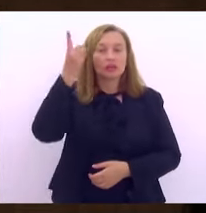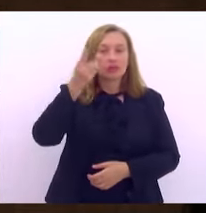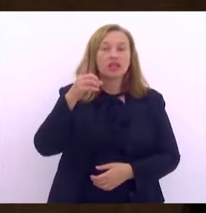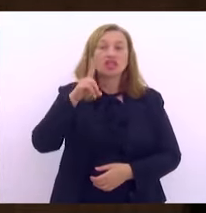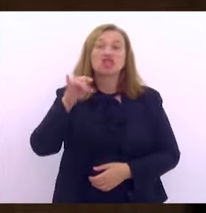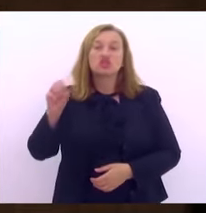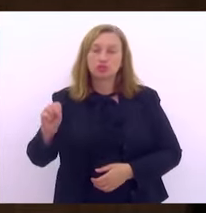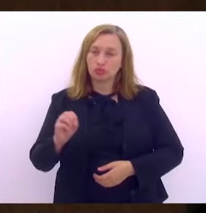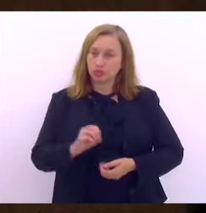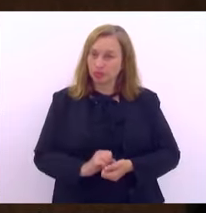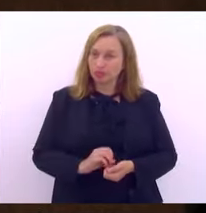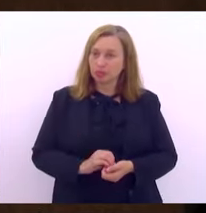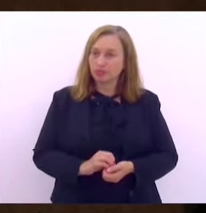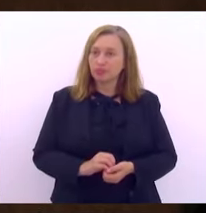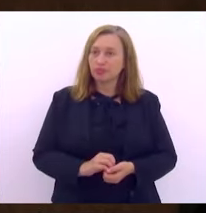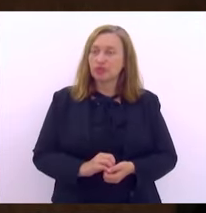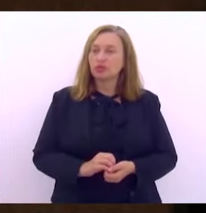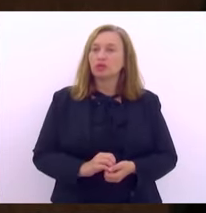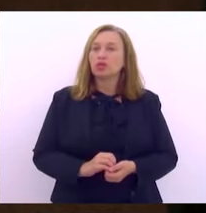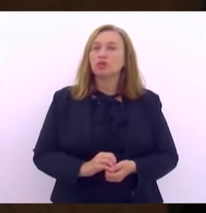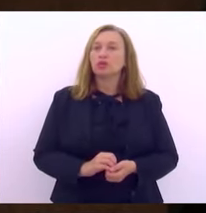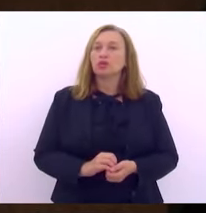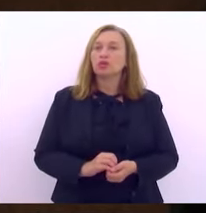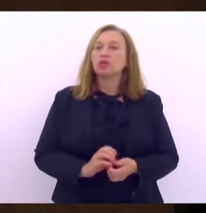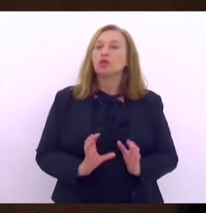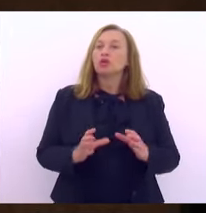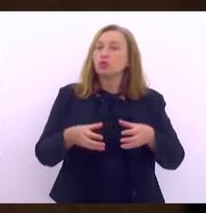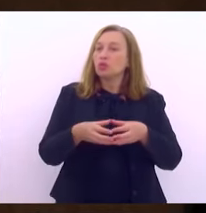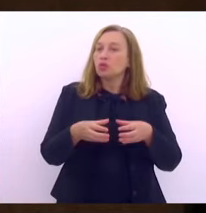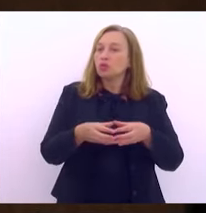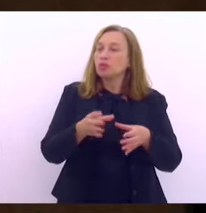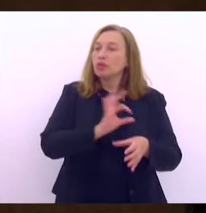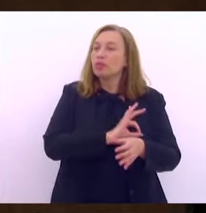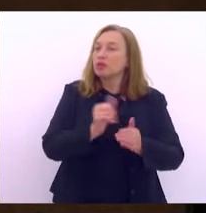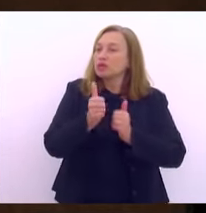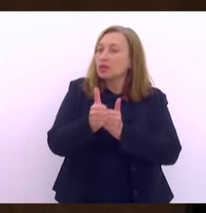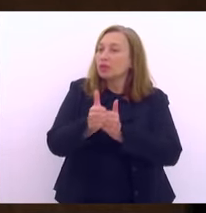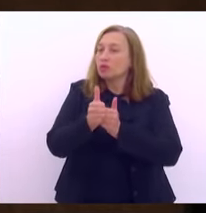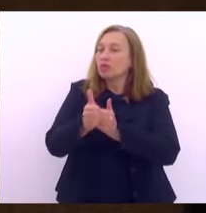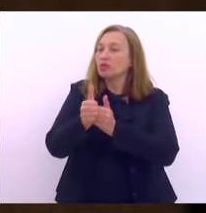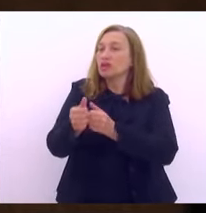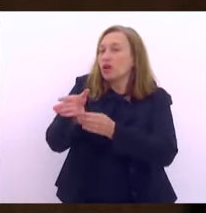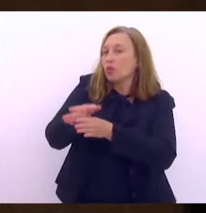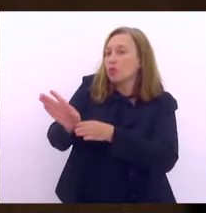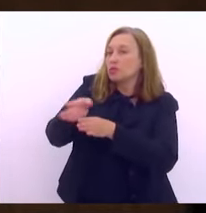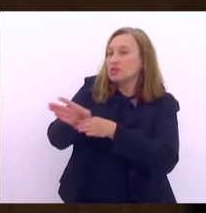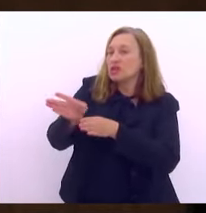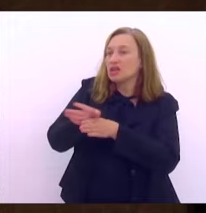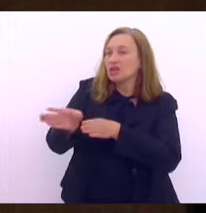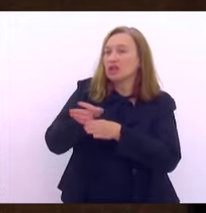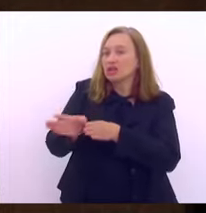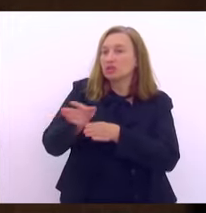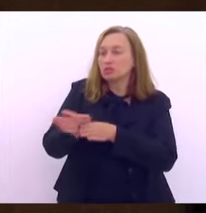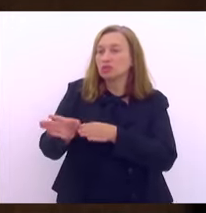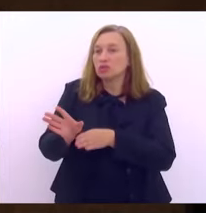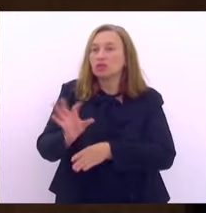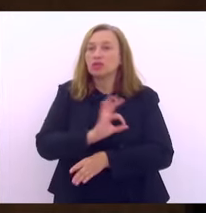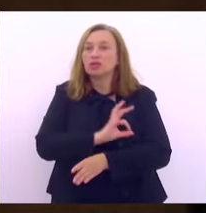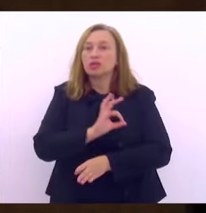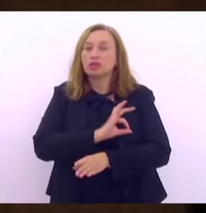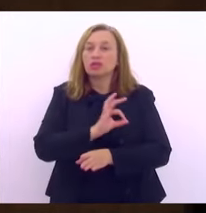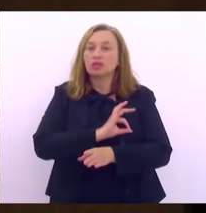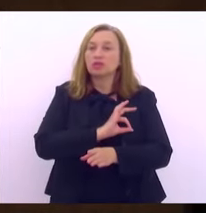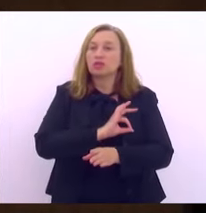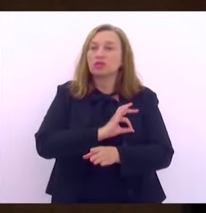Dino, que o comando estava acompanhando e orientando a operação através de